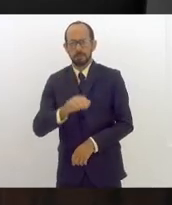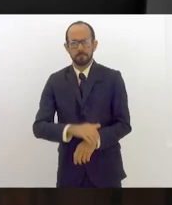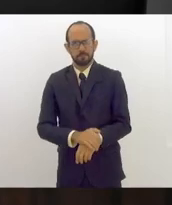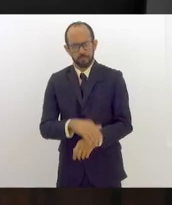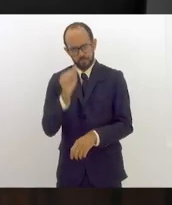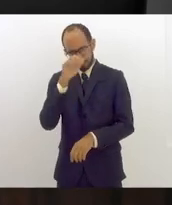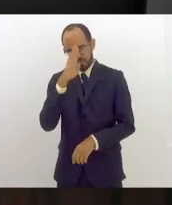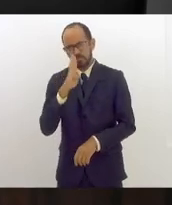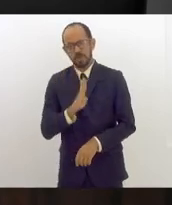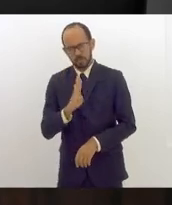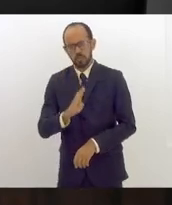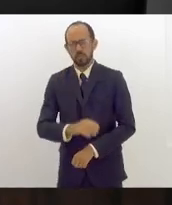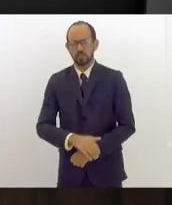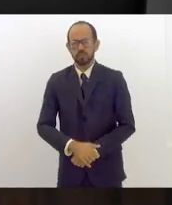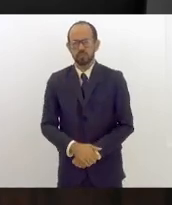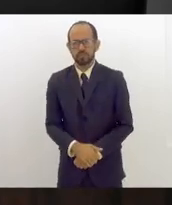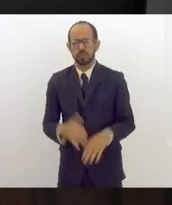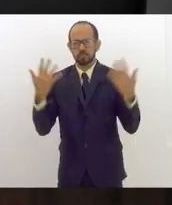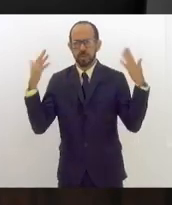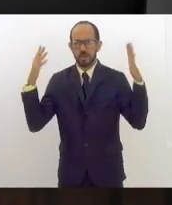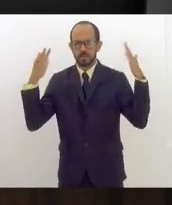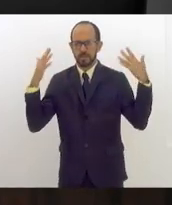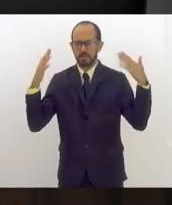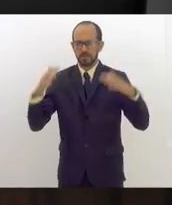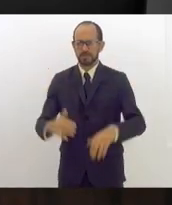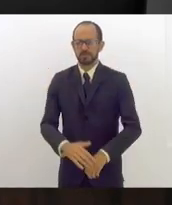do Brasil parabéns